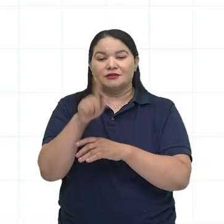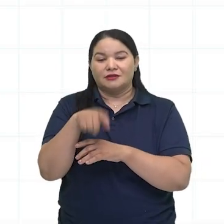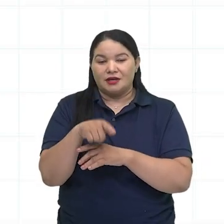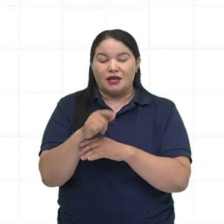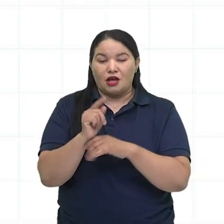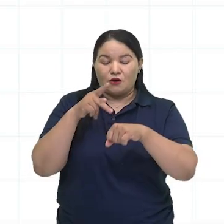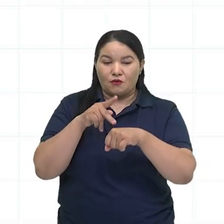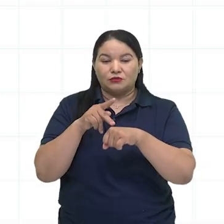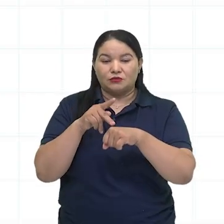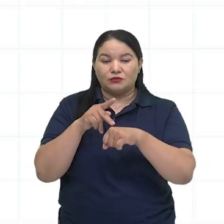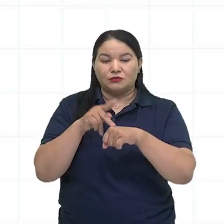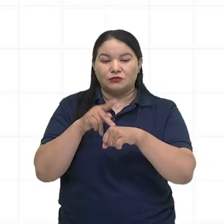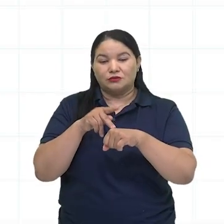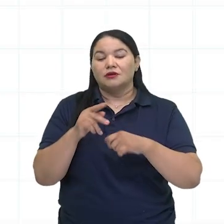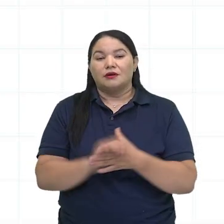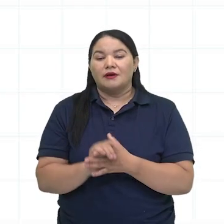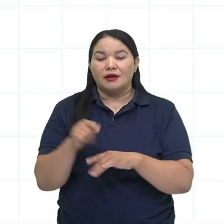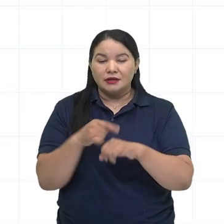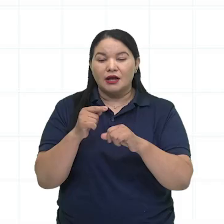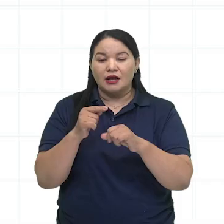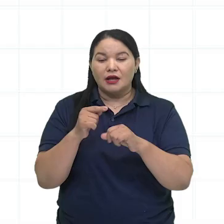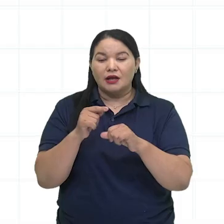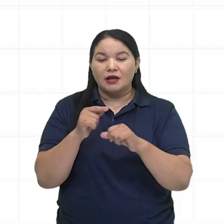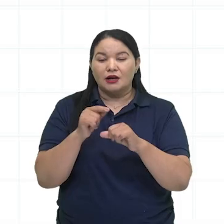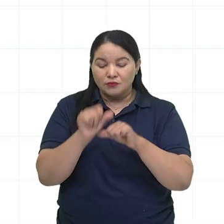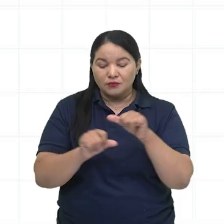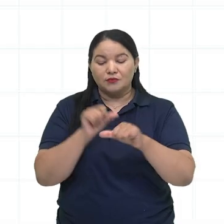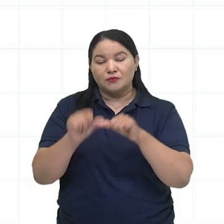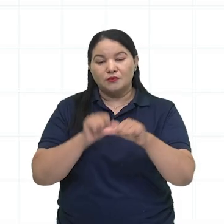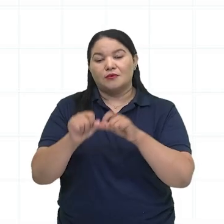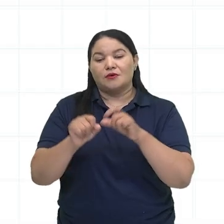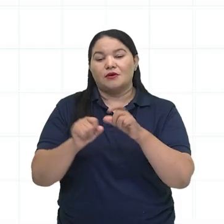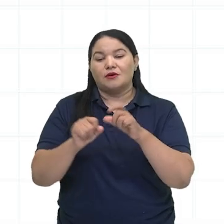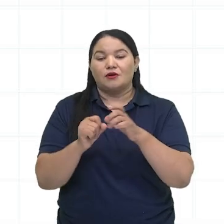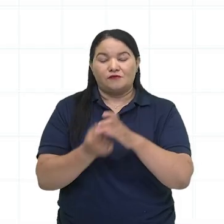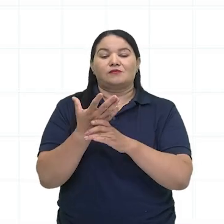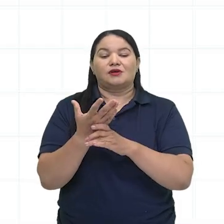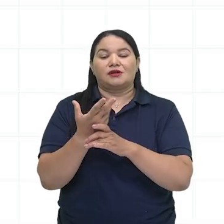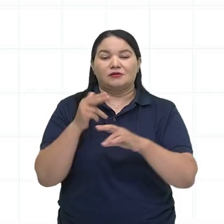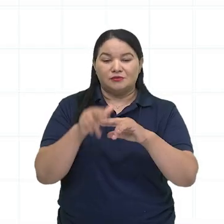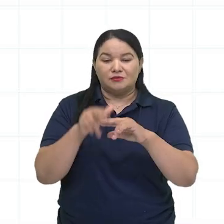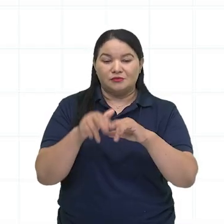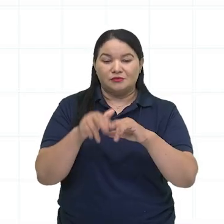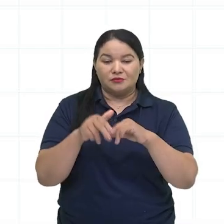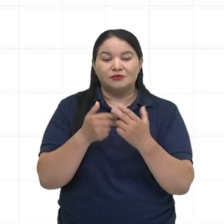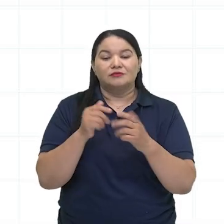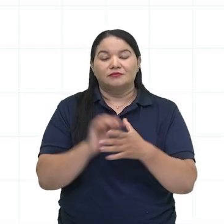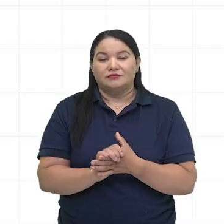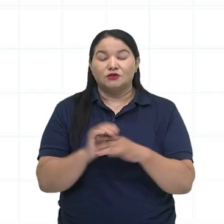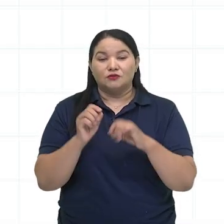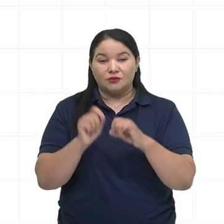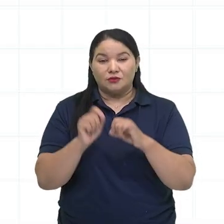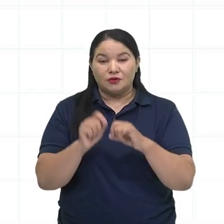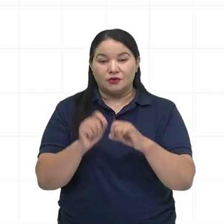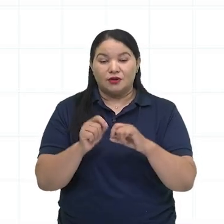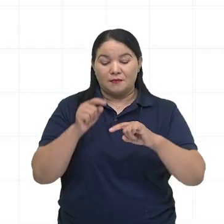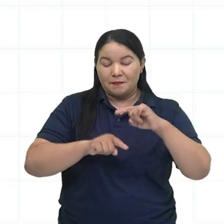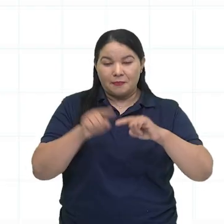sedimentares. Então, as rochas sedimentares, elas são formadas a partir da deposição e